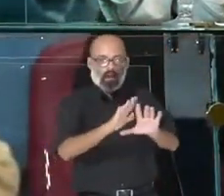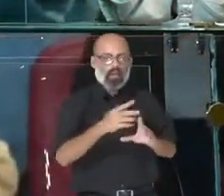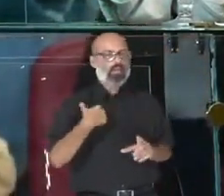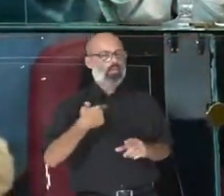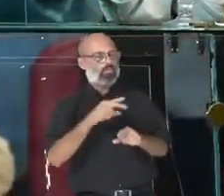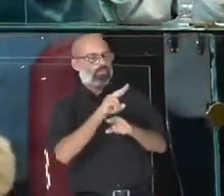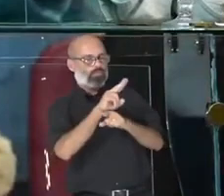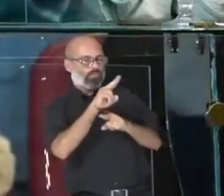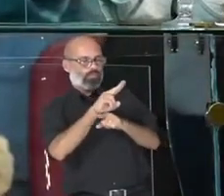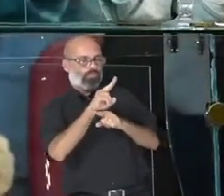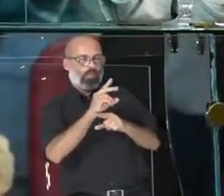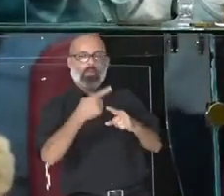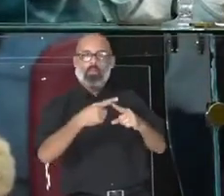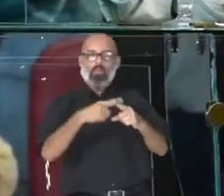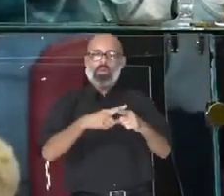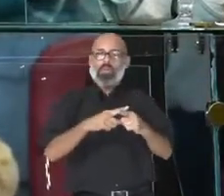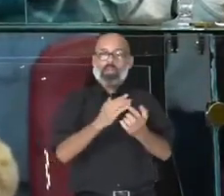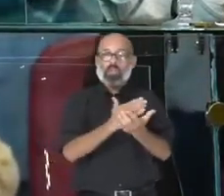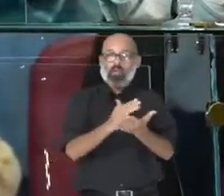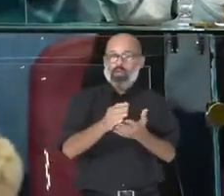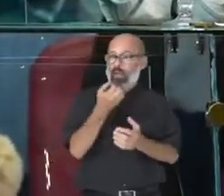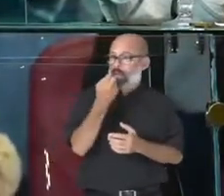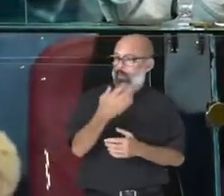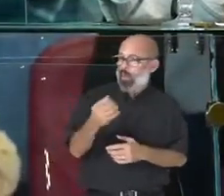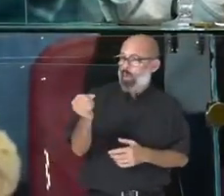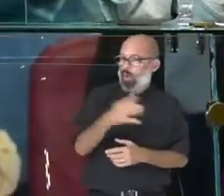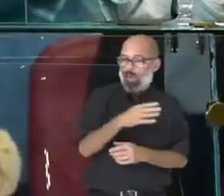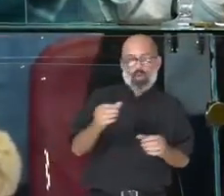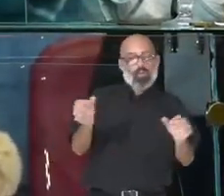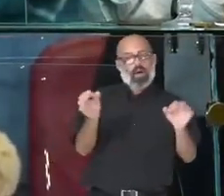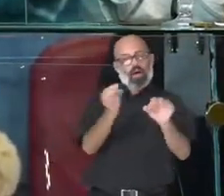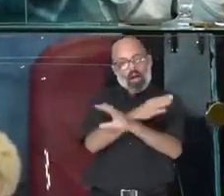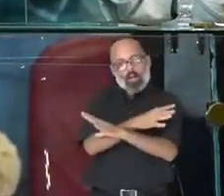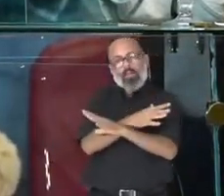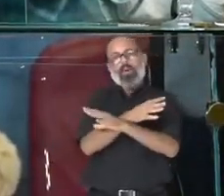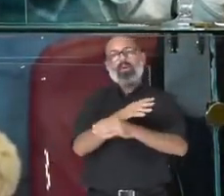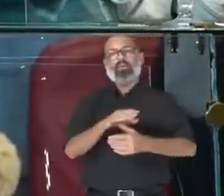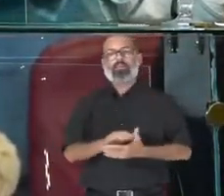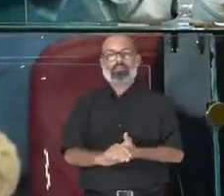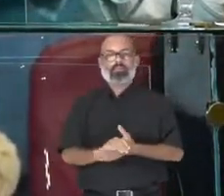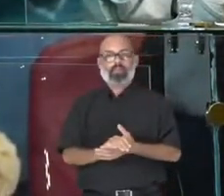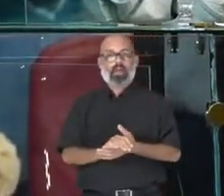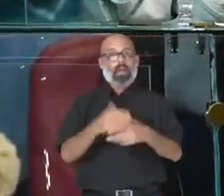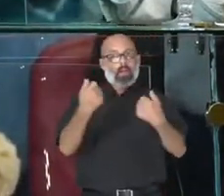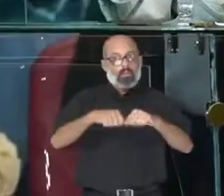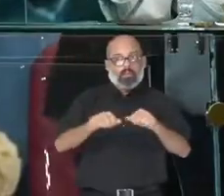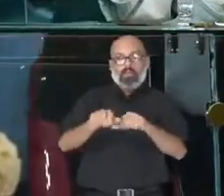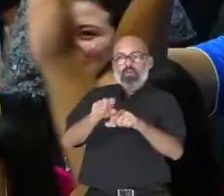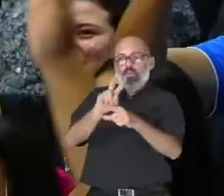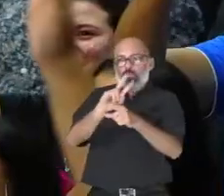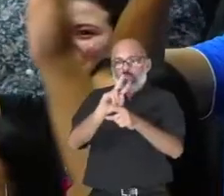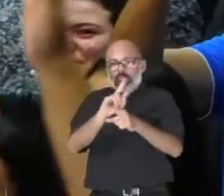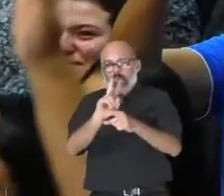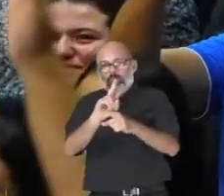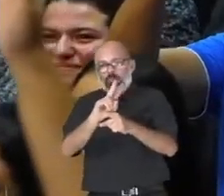deixei. Porque quem começa a boa obra, termina a boa obra. Vigia, porque lugares onde os